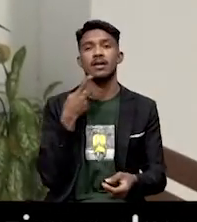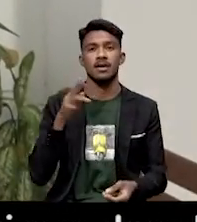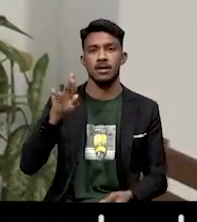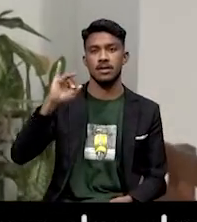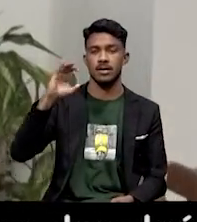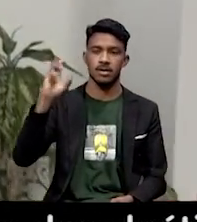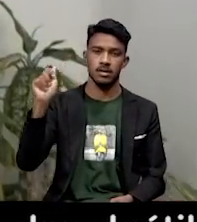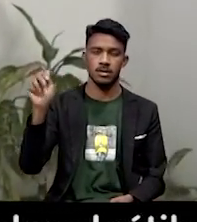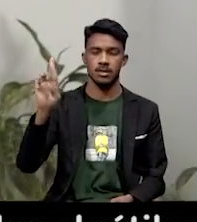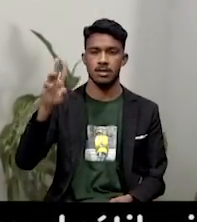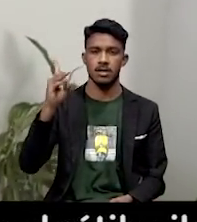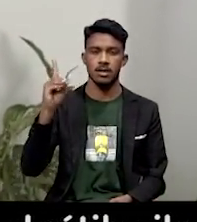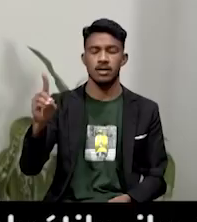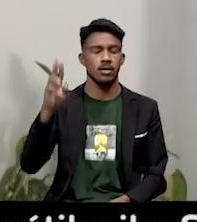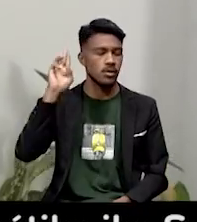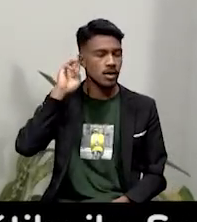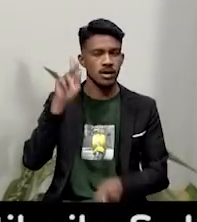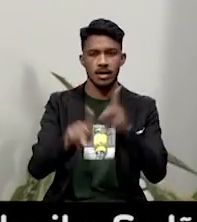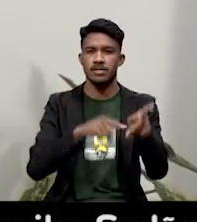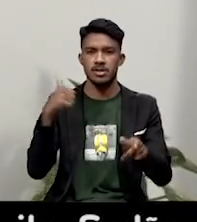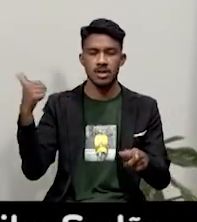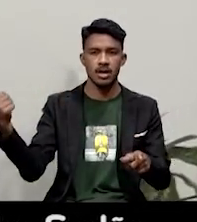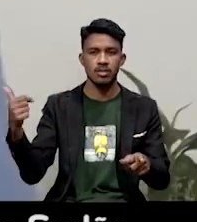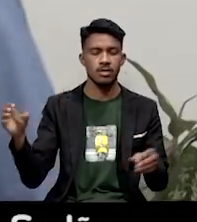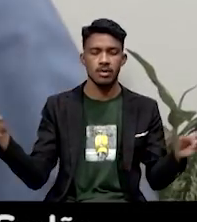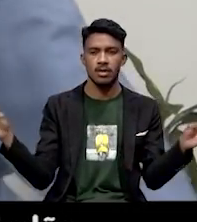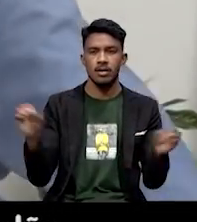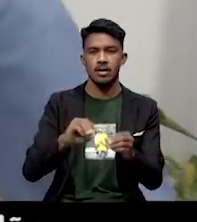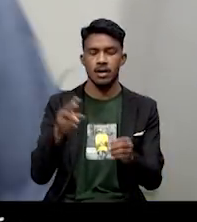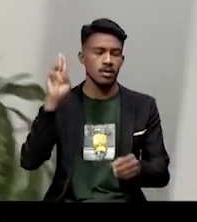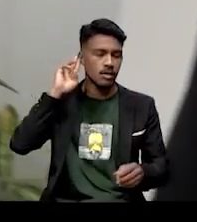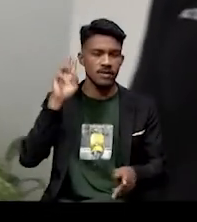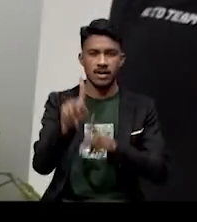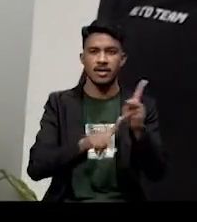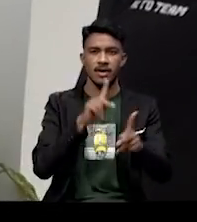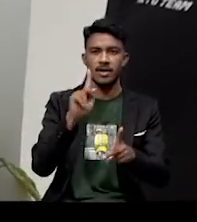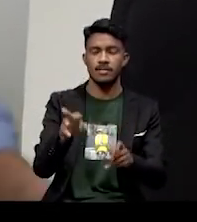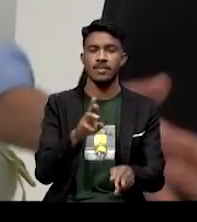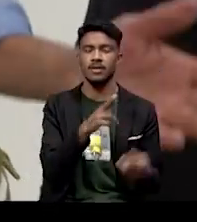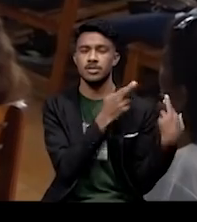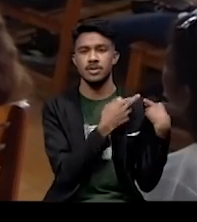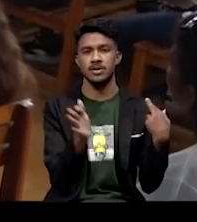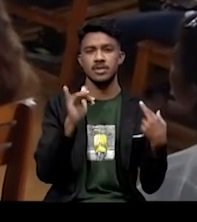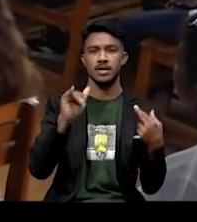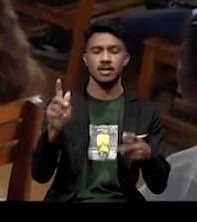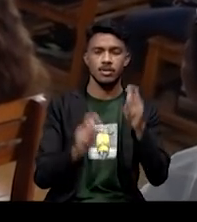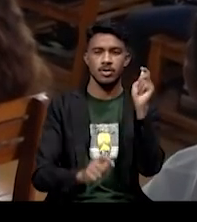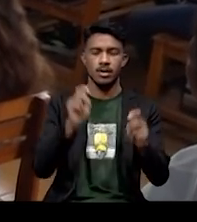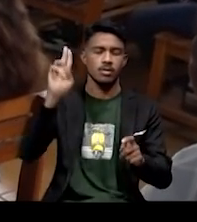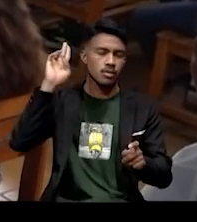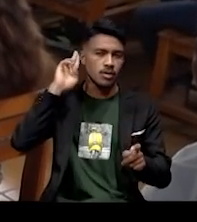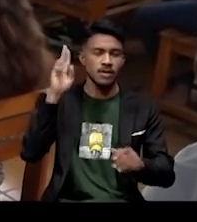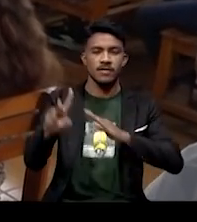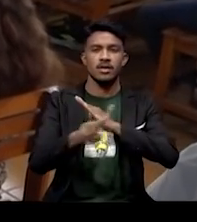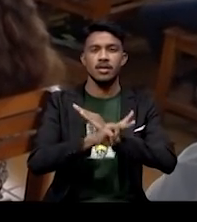de declaração usi parte balung no ignora fali satin sira. Tuir Shanana Gushmão, Tribunal Ronadet deklarasi usi viti manainghat